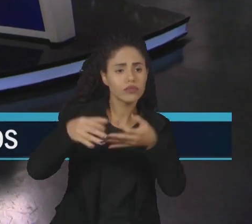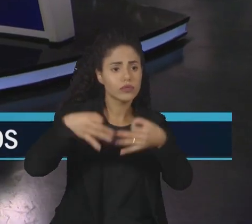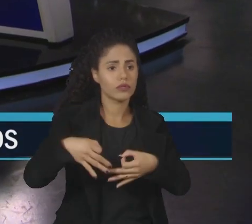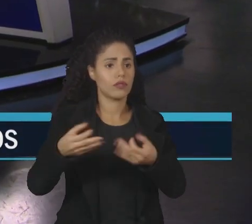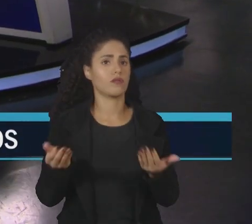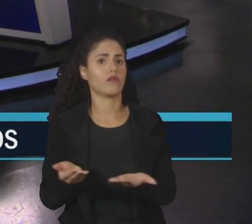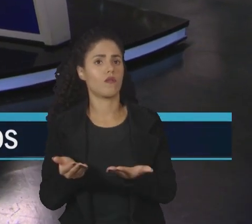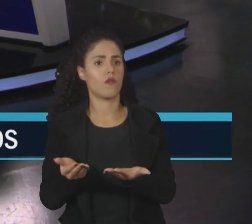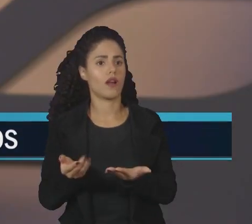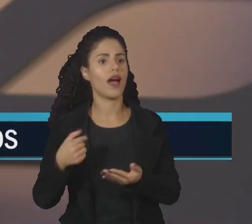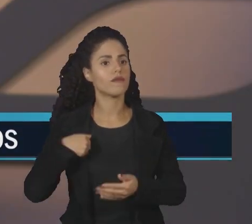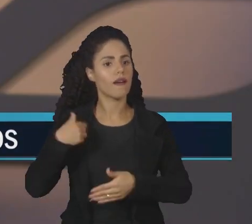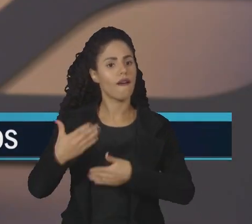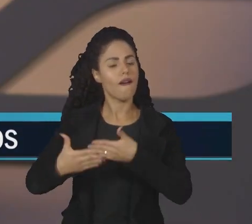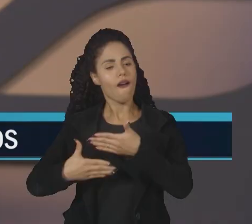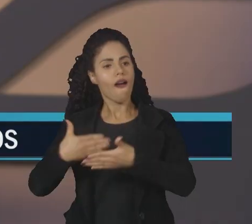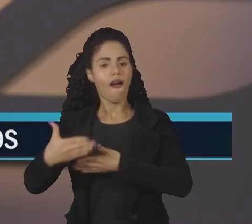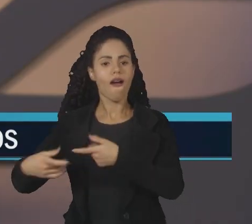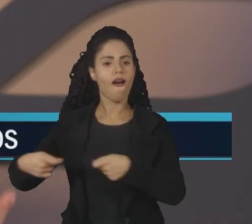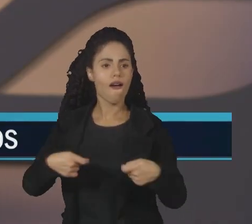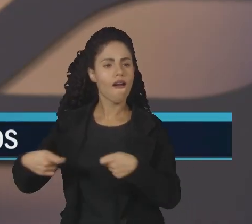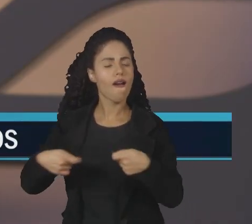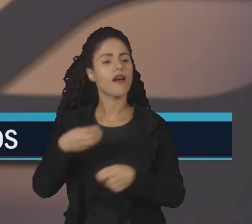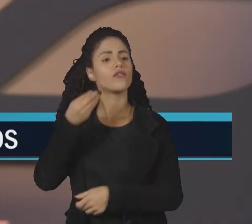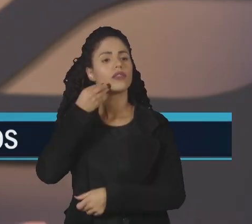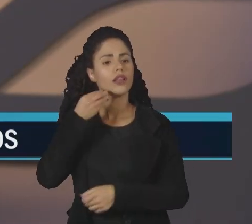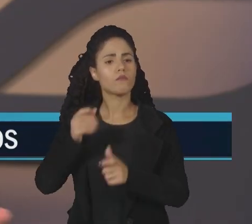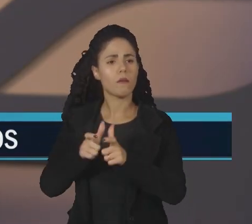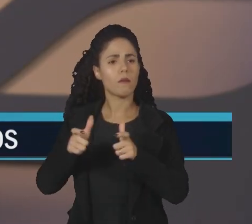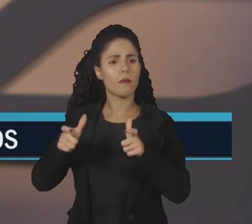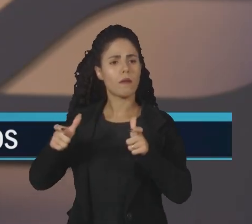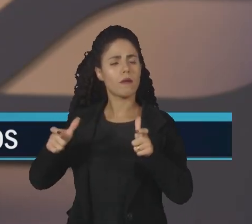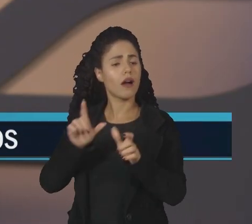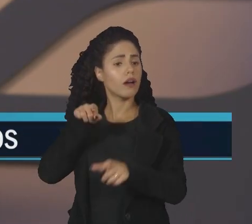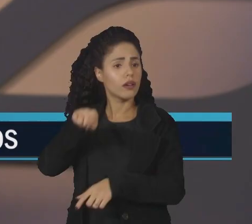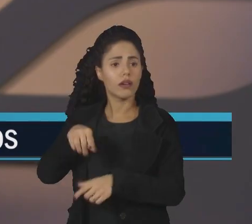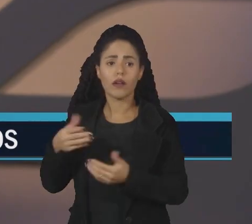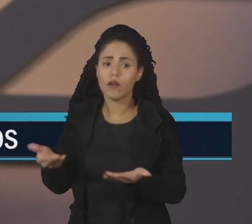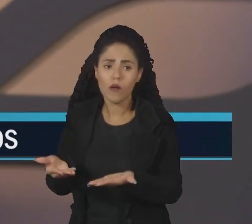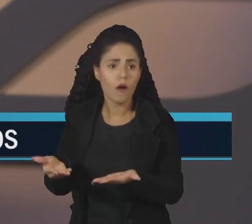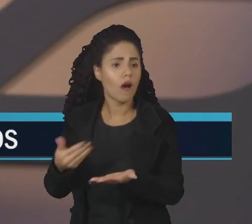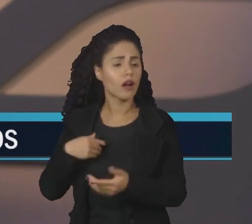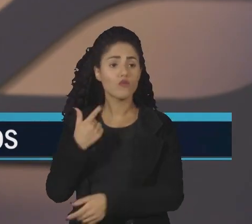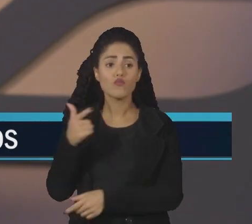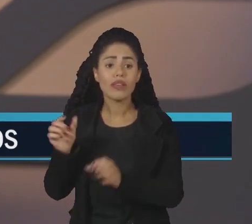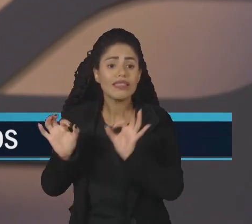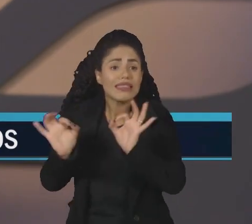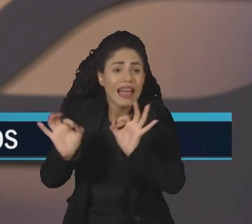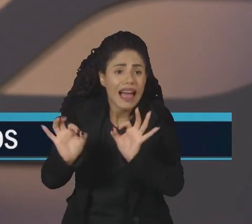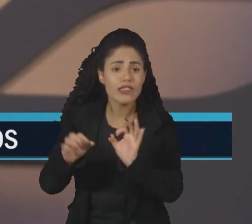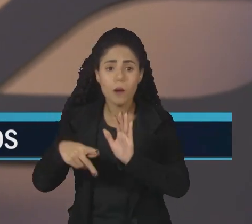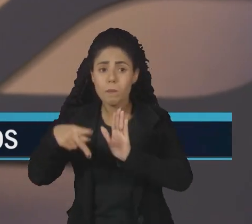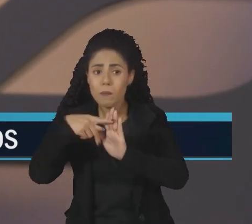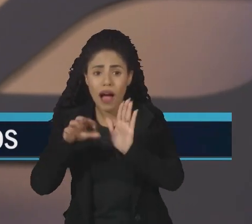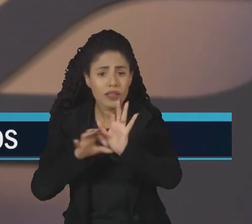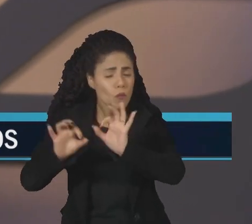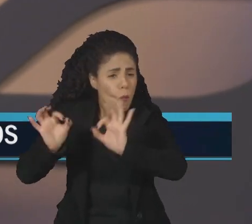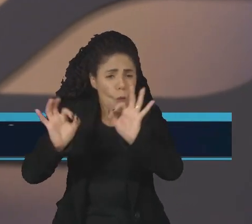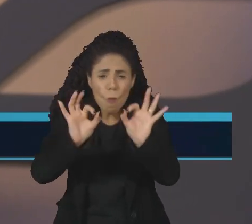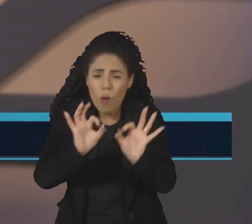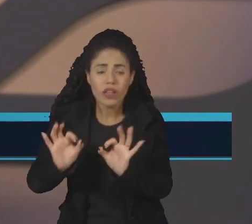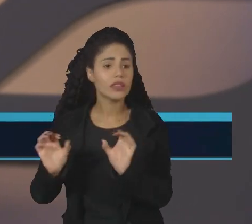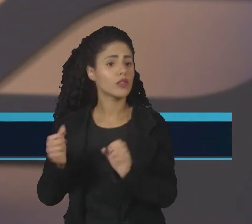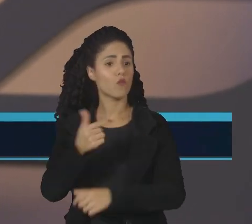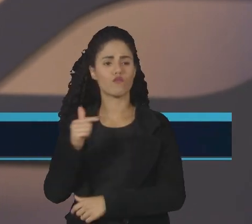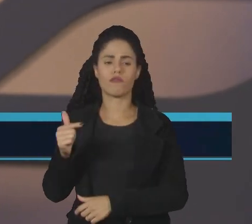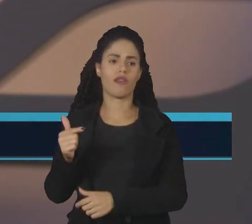aí o poder, a disputa pelo poder ali começou a crescer e, de fato, agora não tem muito o projeto para mostrar. Tanto que a gente não fala de projeto,